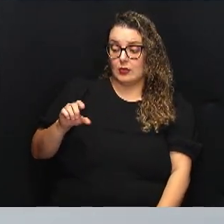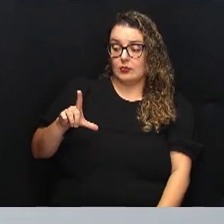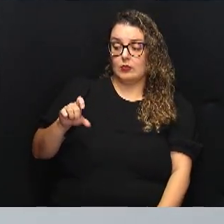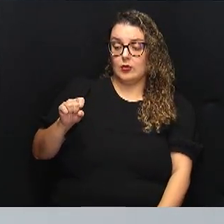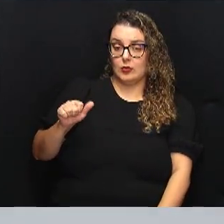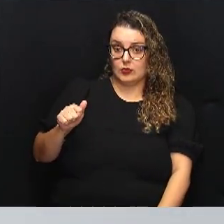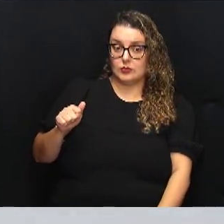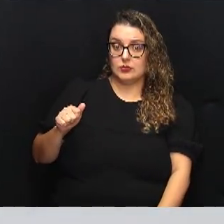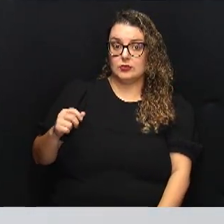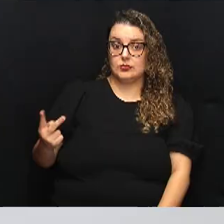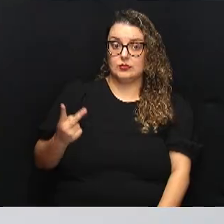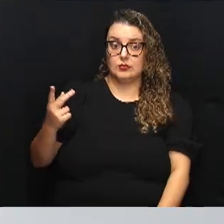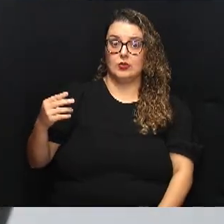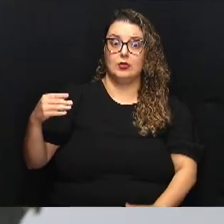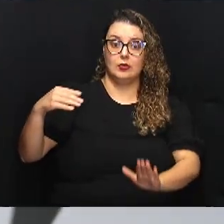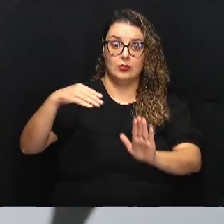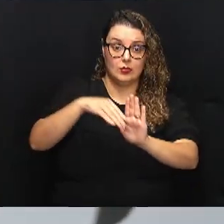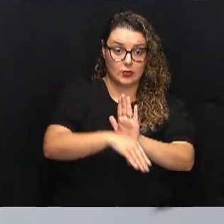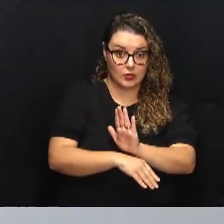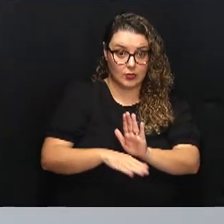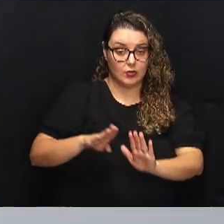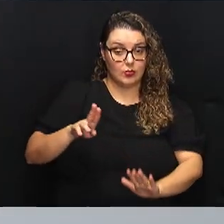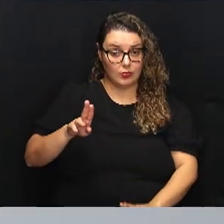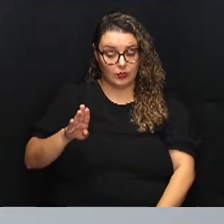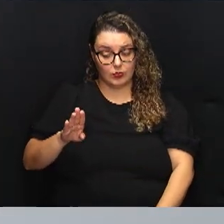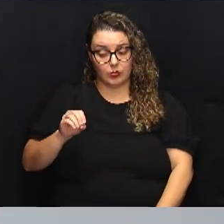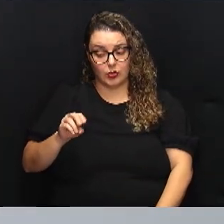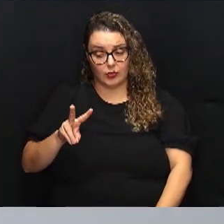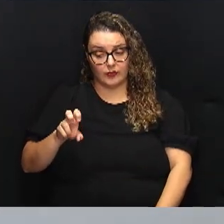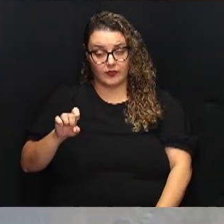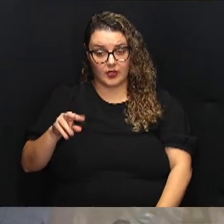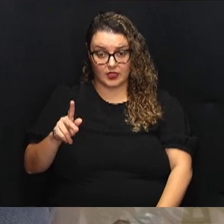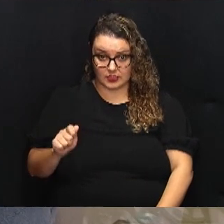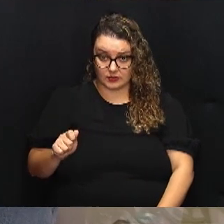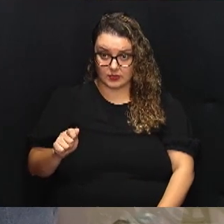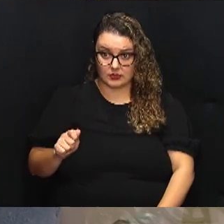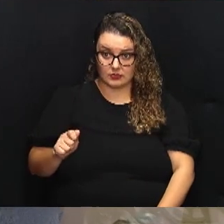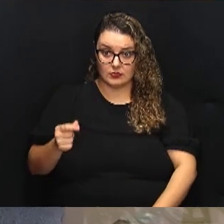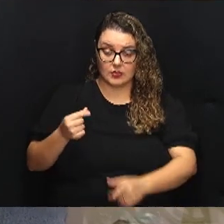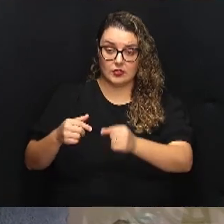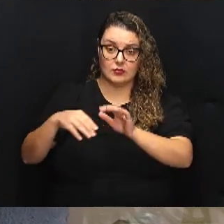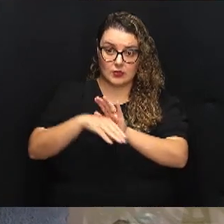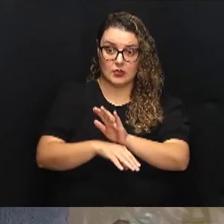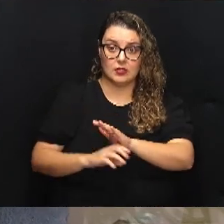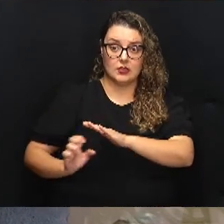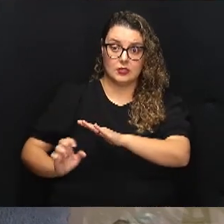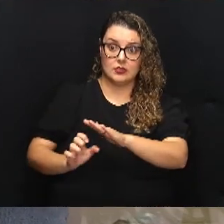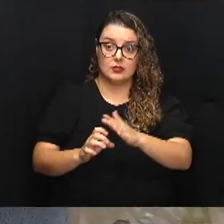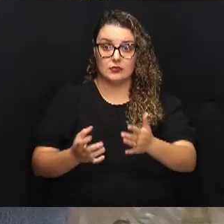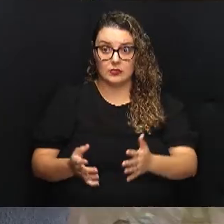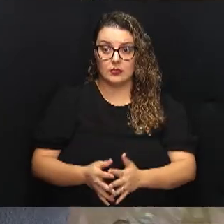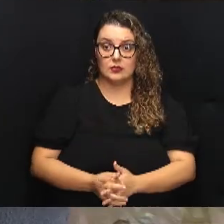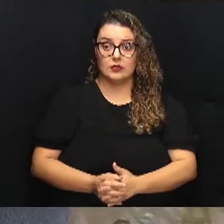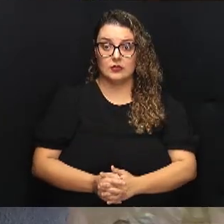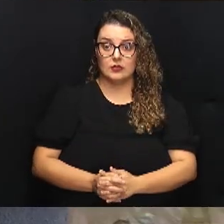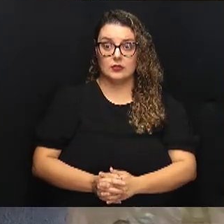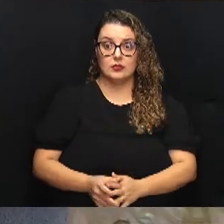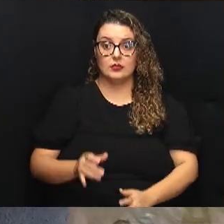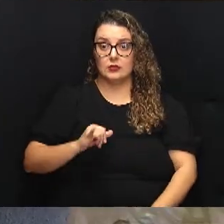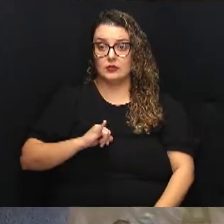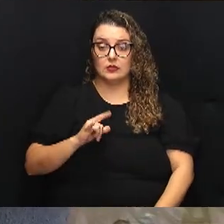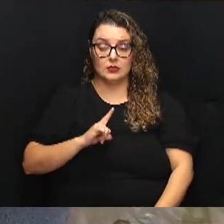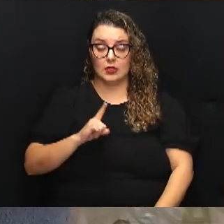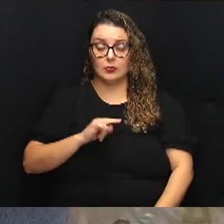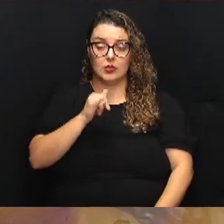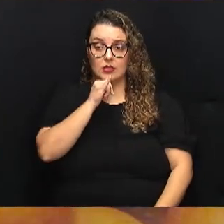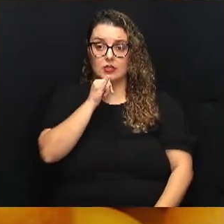queda, né, no índice Bovespa em função, né, da queda de valor de mercado dessas empresas. Então a gente tem, por exemplo, você tocou no